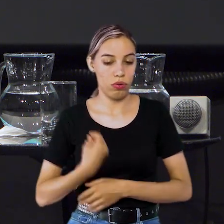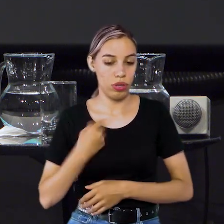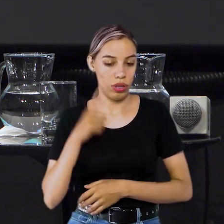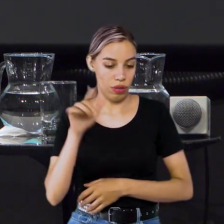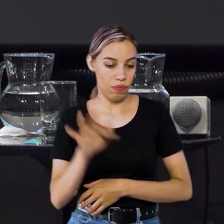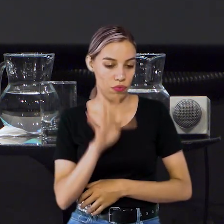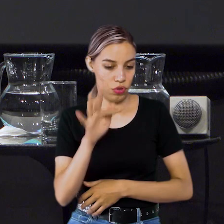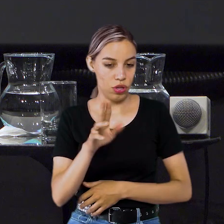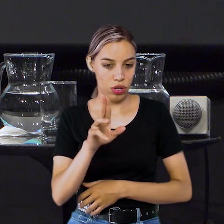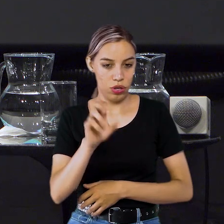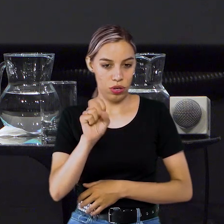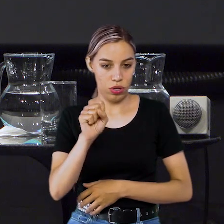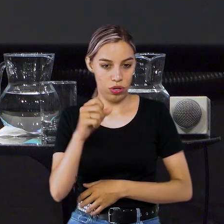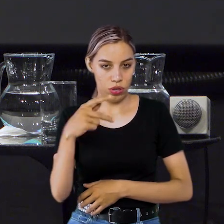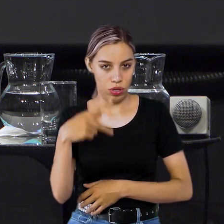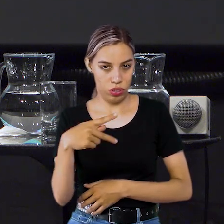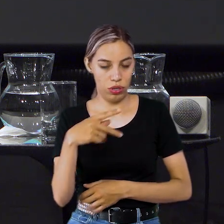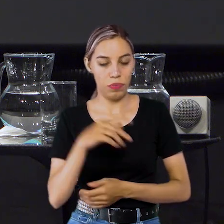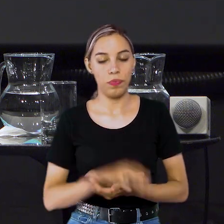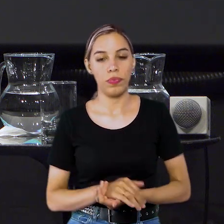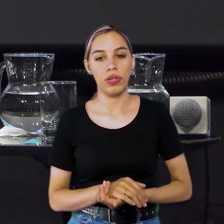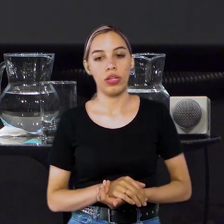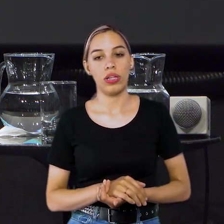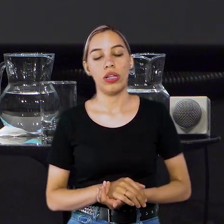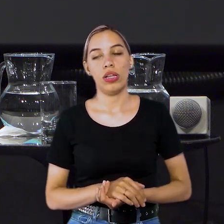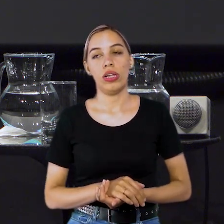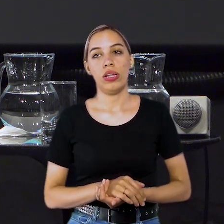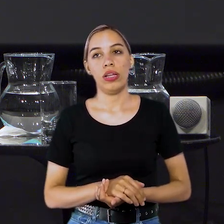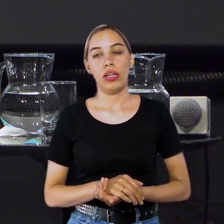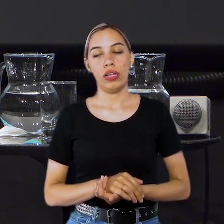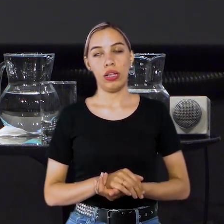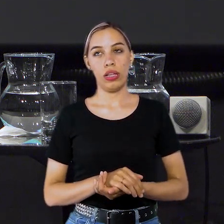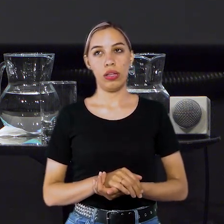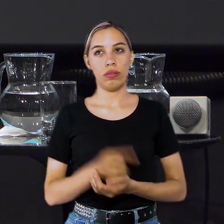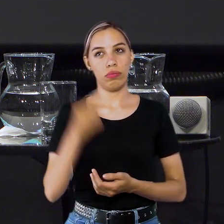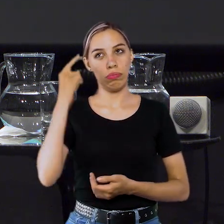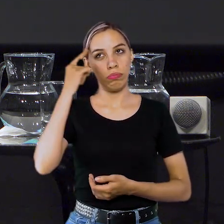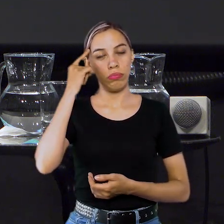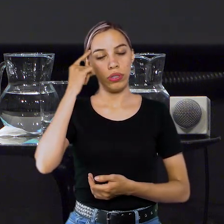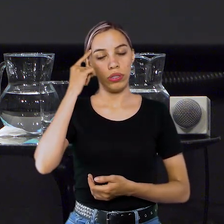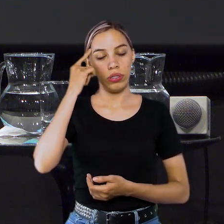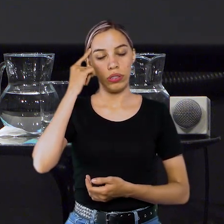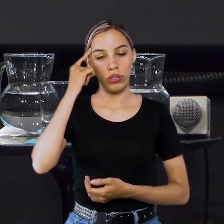lá atrás, há 300 mil anos atrás, ele tinha esses